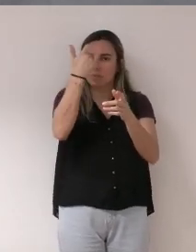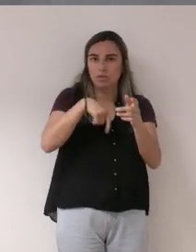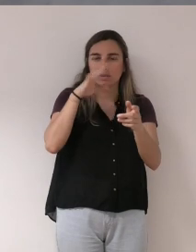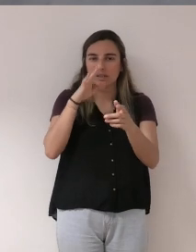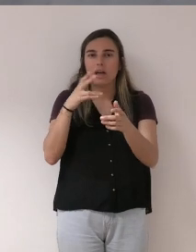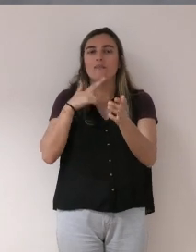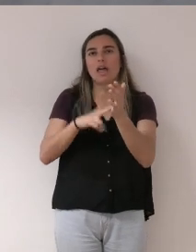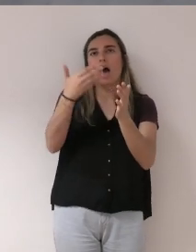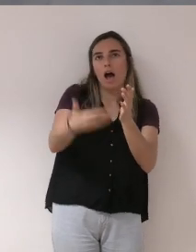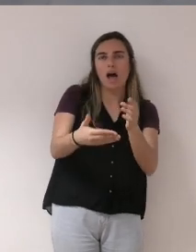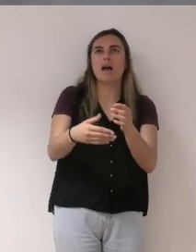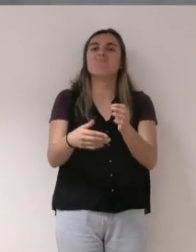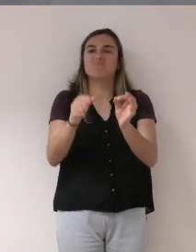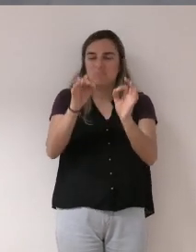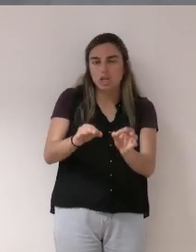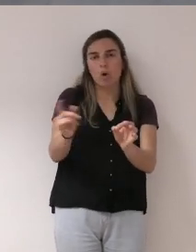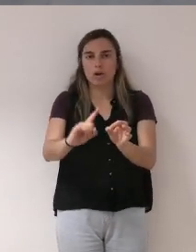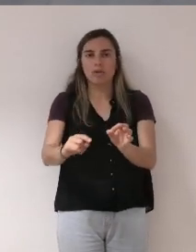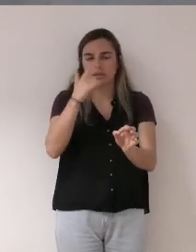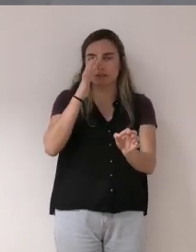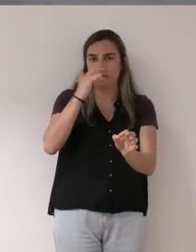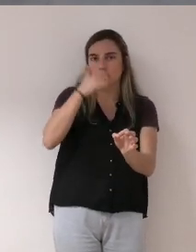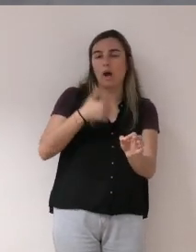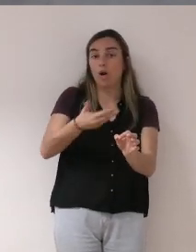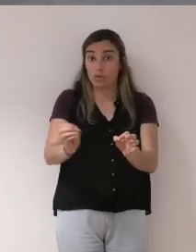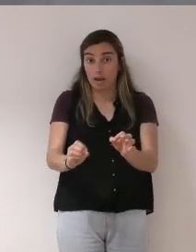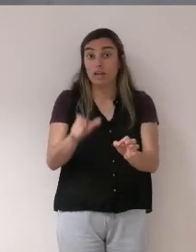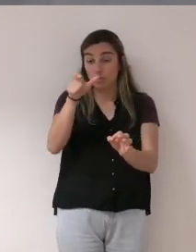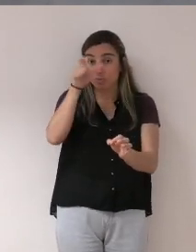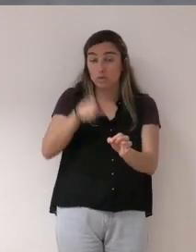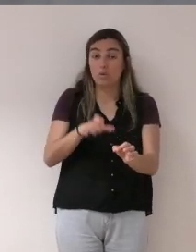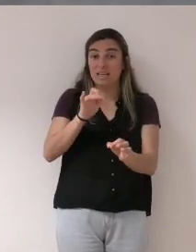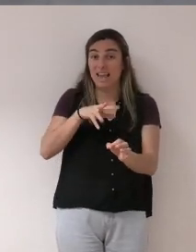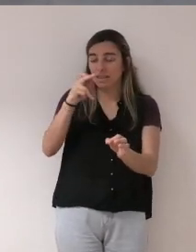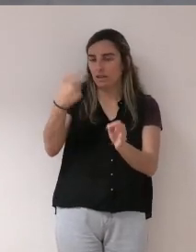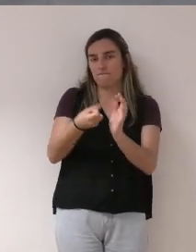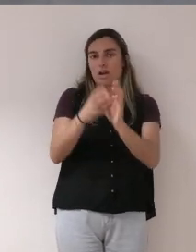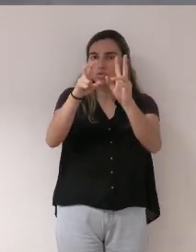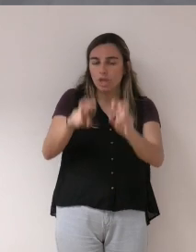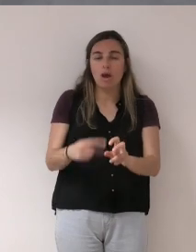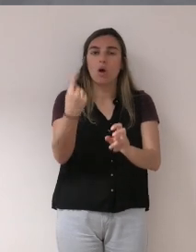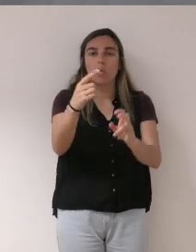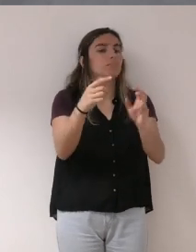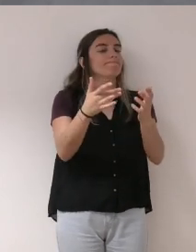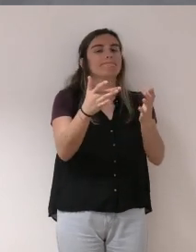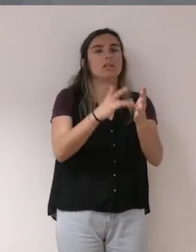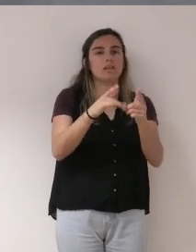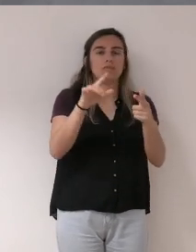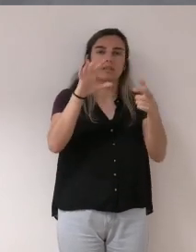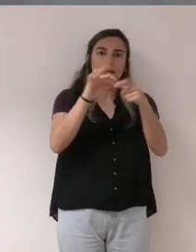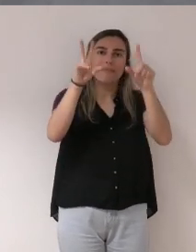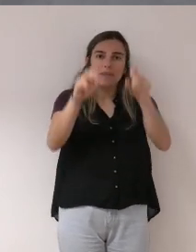não, o sujeito, etc. Mas o Helder, de facto, tem uma grande variedade temática. Não é? Vai desde um livro como Anunciação, que